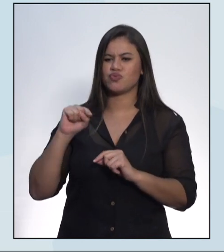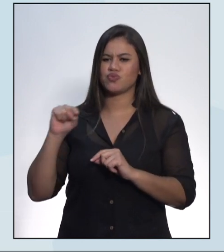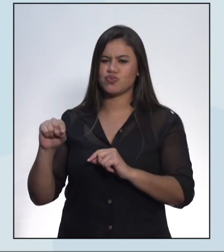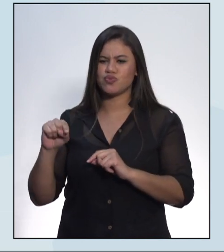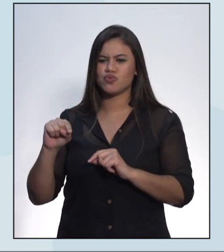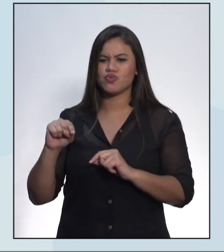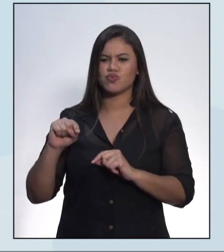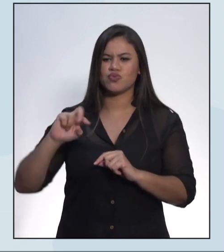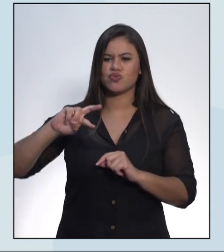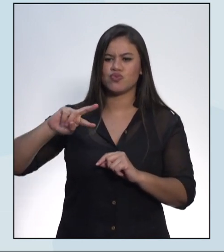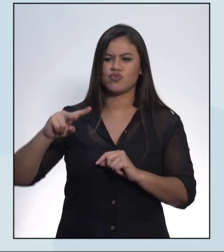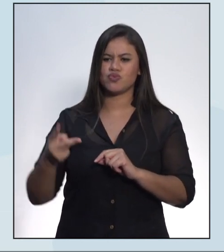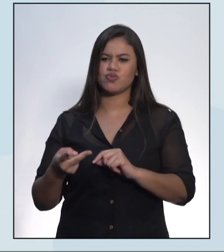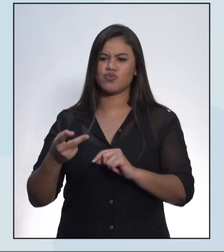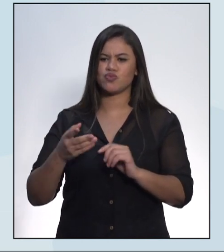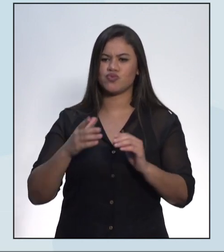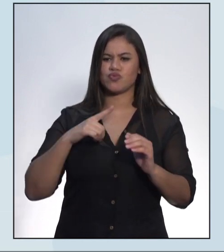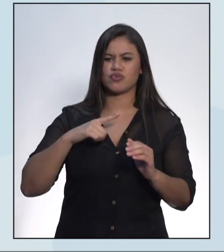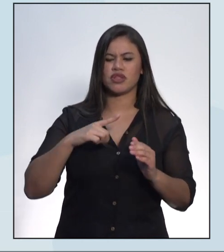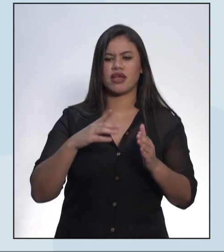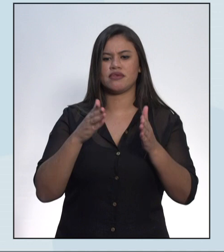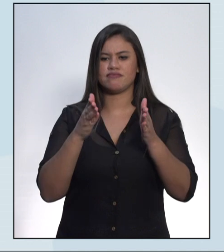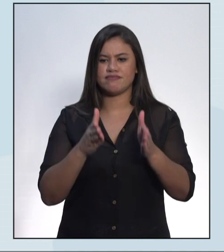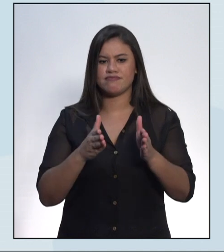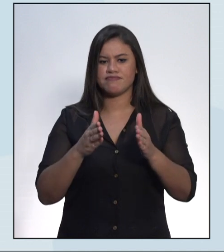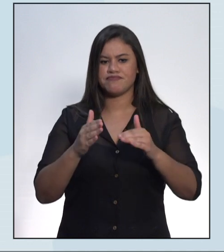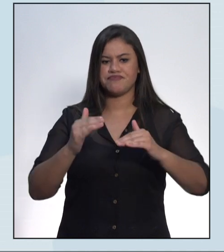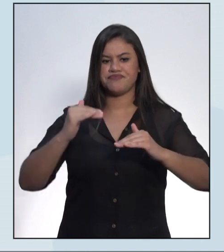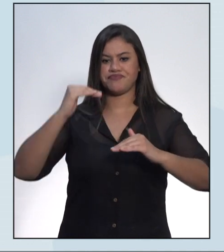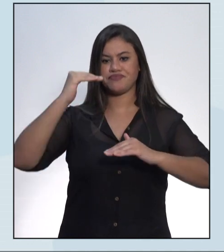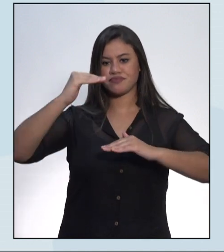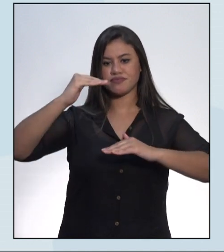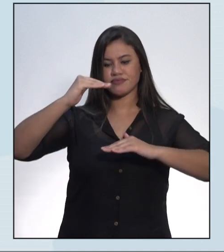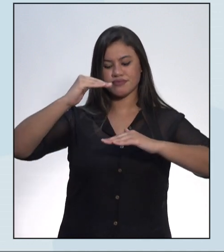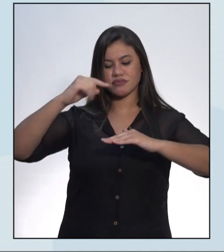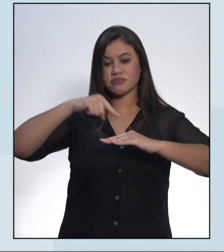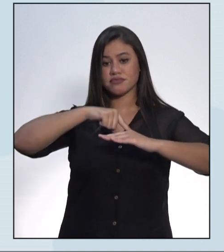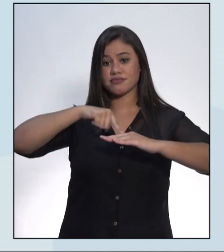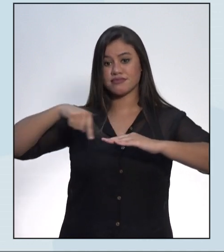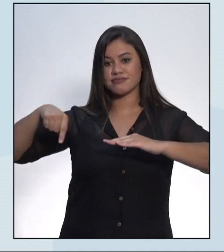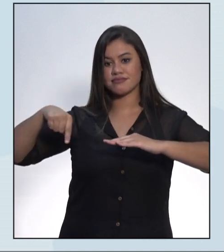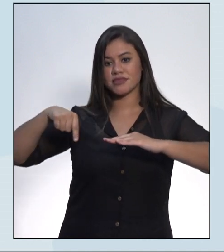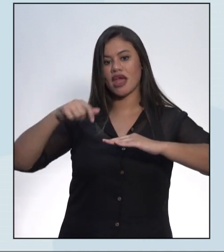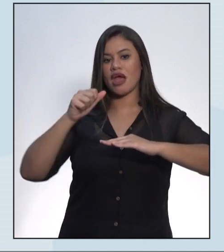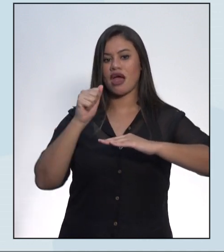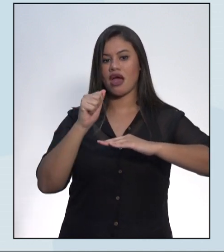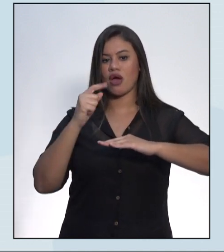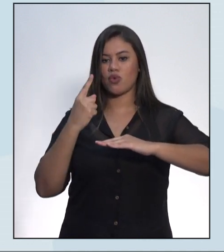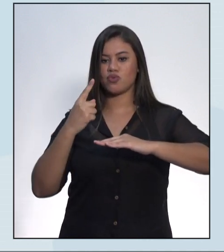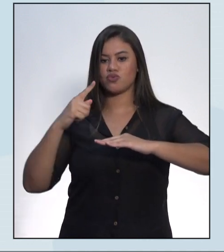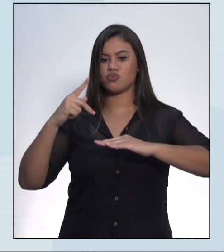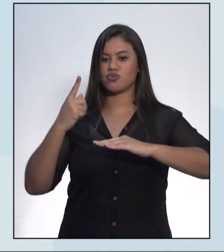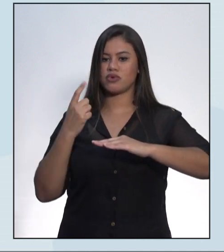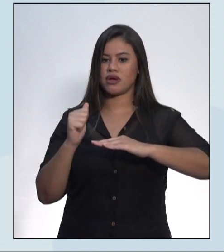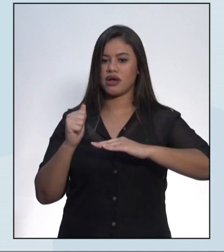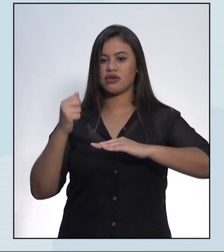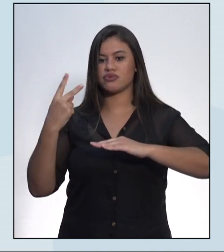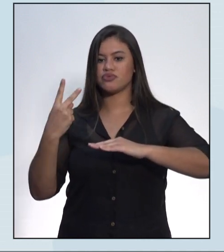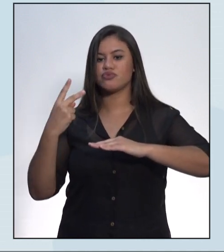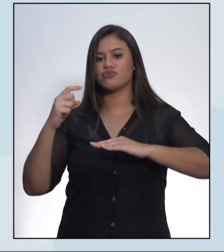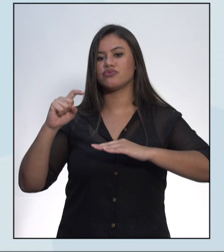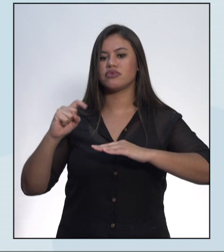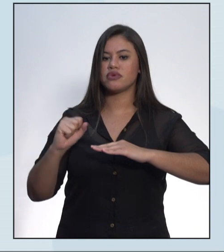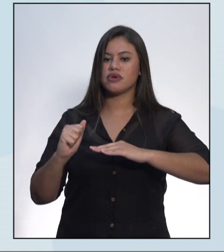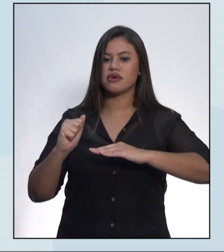estão no meio. E embaixo está a posição relacionadas aos termos. Então, o A1, o A2, o A3 e assim por